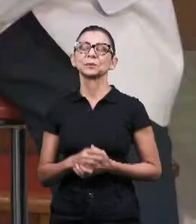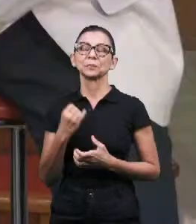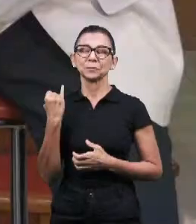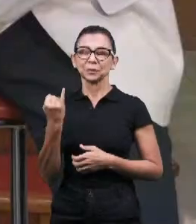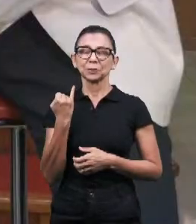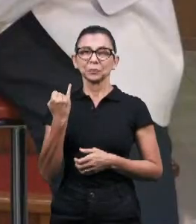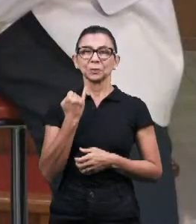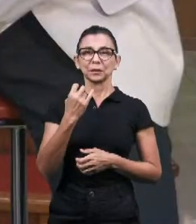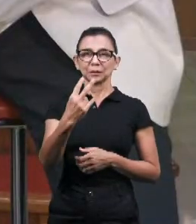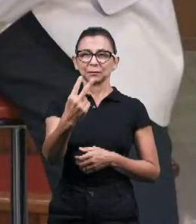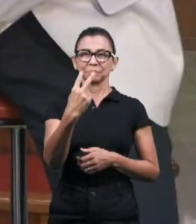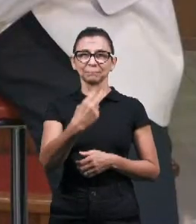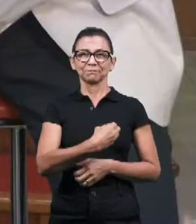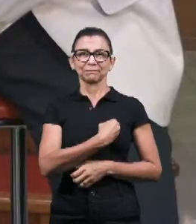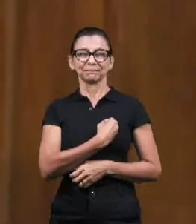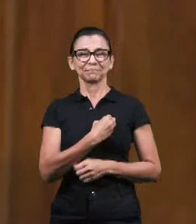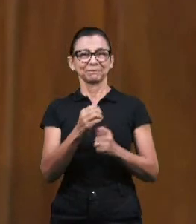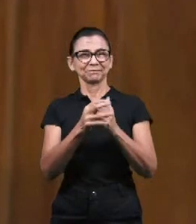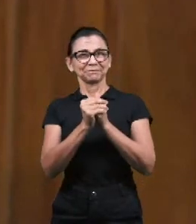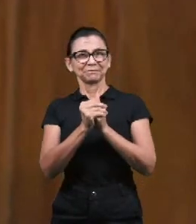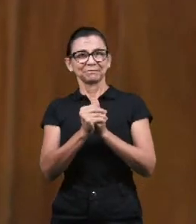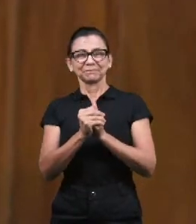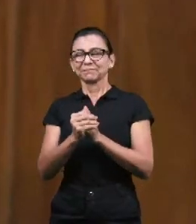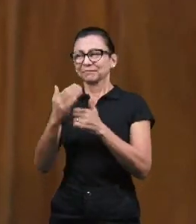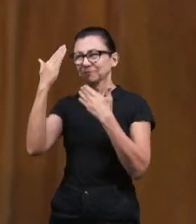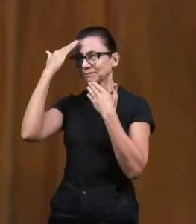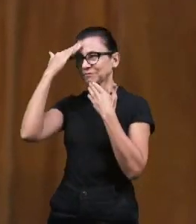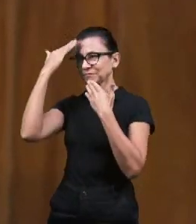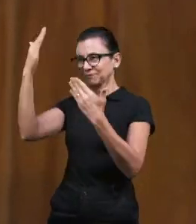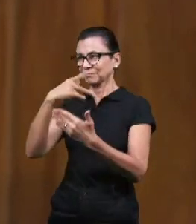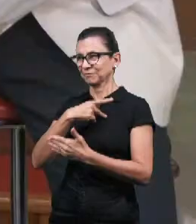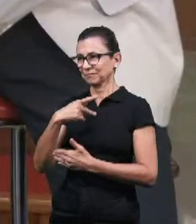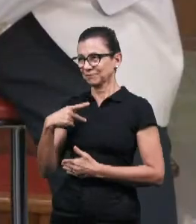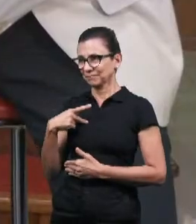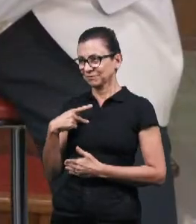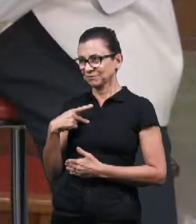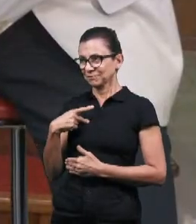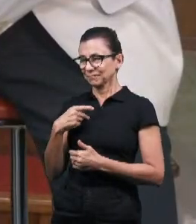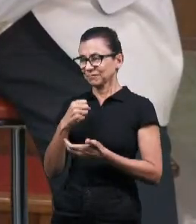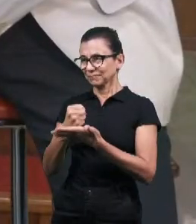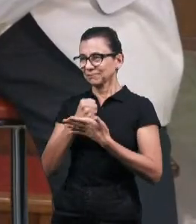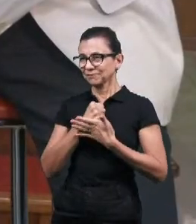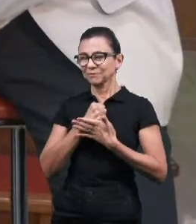vai ser muito essencial. Amém. Obrigado, pastor Marcelo, pela sua participação aqui conosco agora.